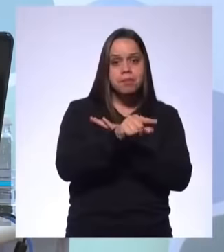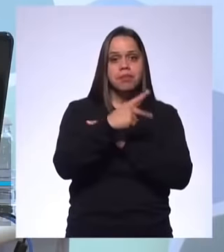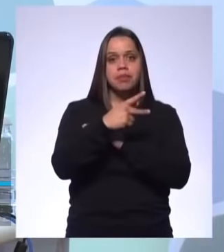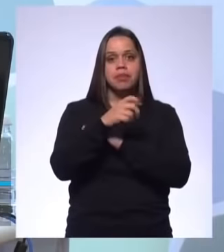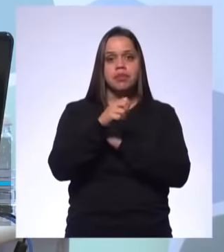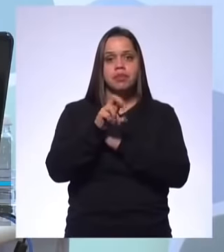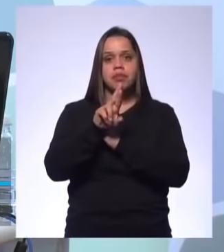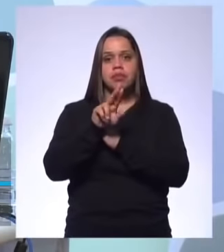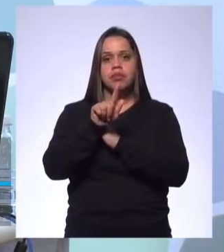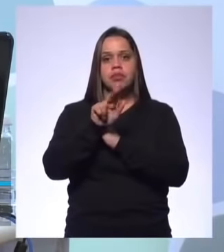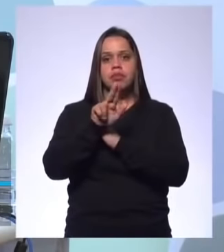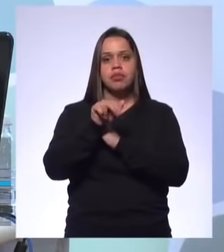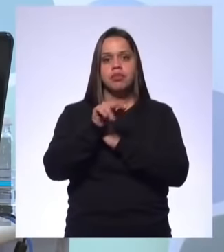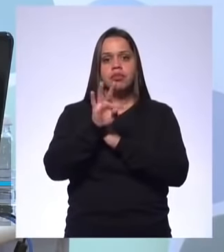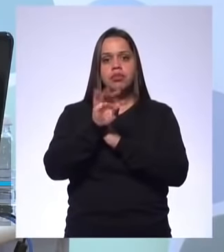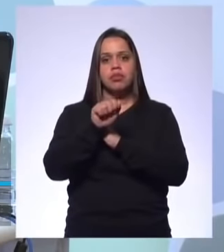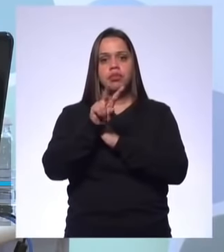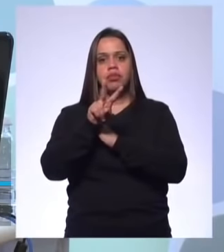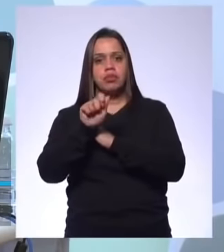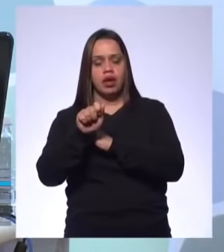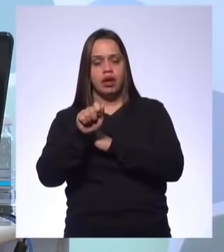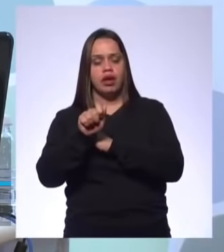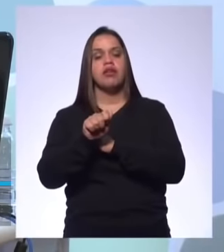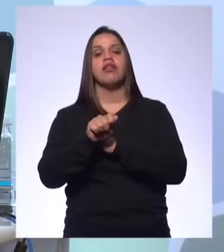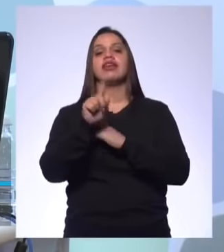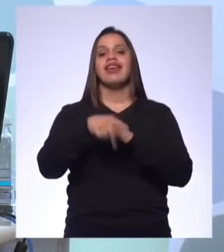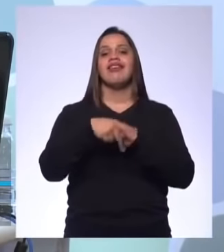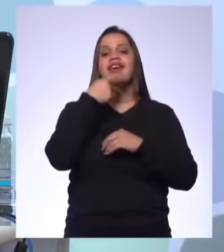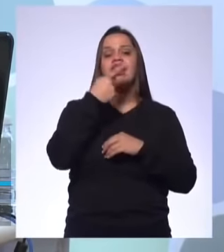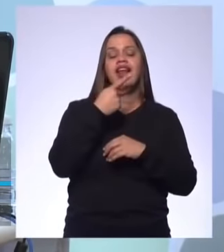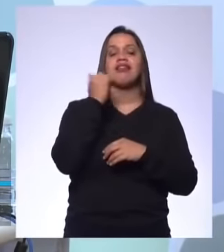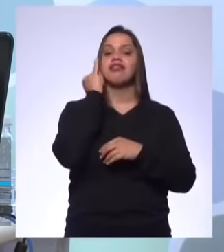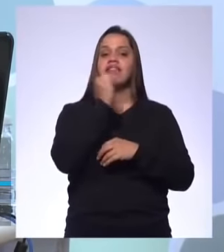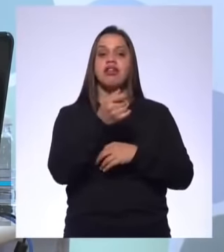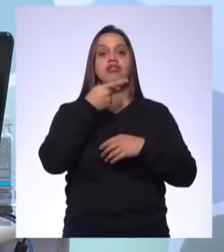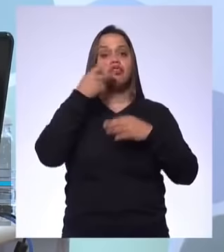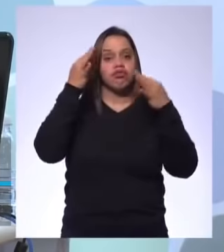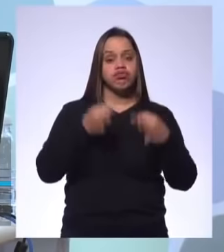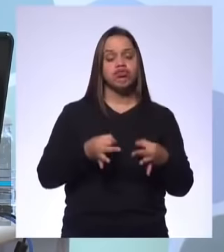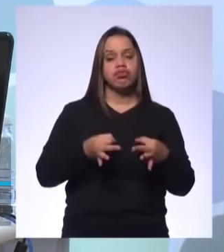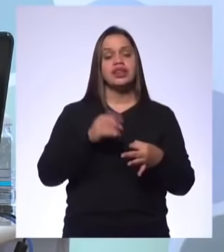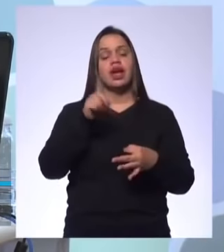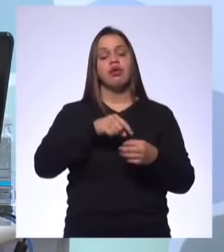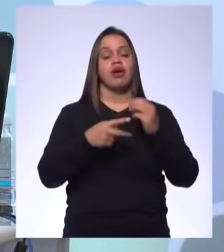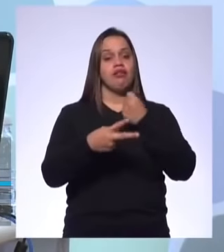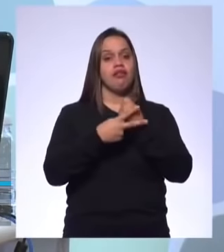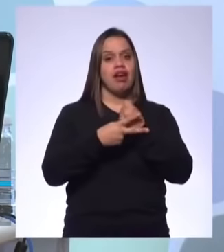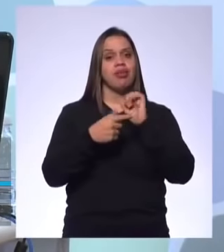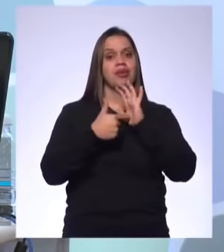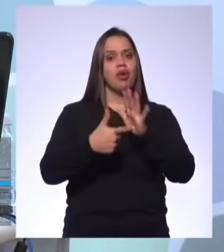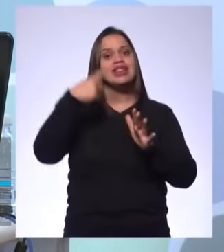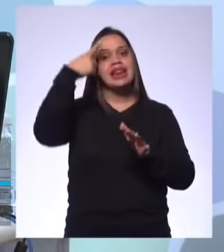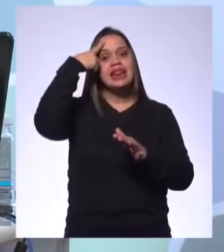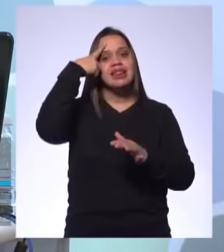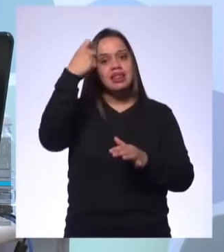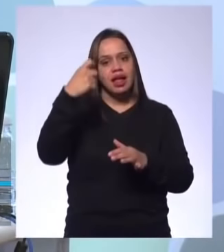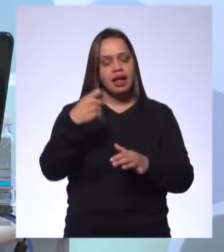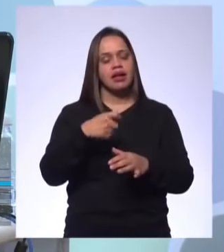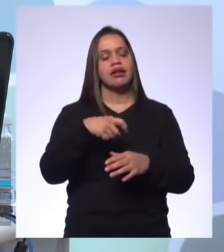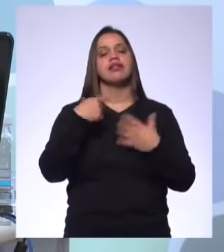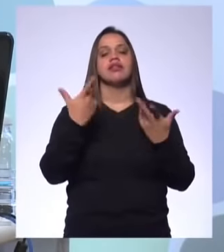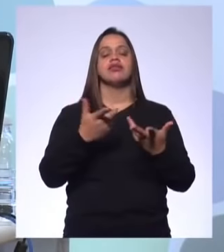lá, falava, perguntava, disse, afirmou. Então, é o verbo que dá a ideia, quer ver? Eu até expliquei isso aqui, ó.